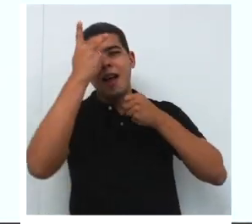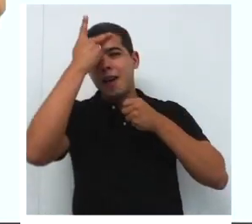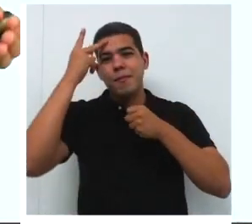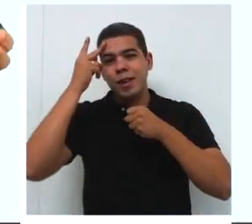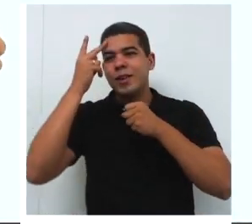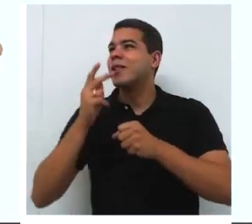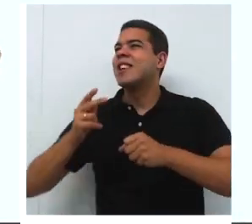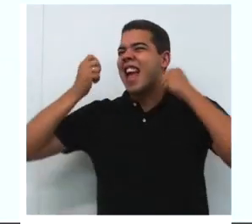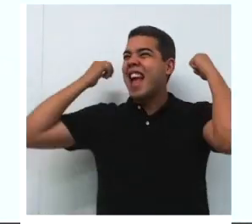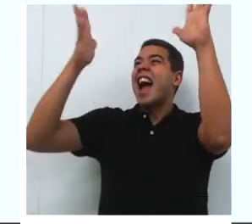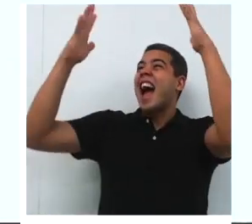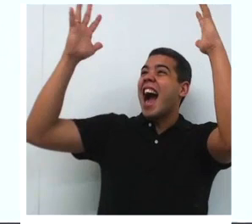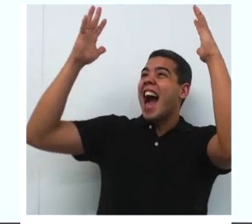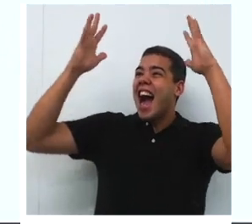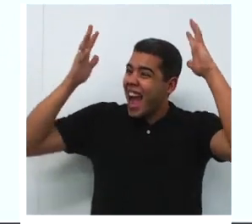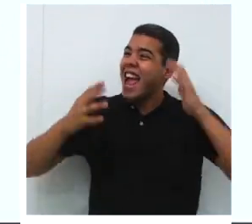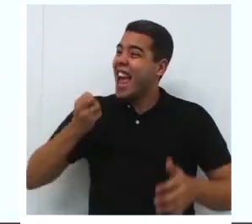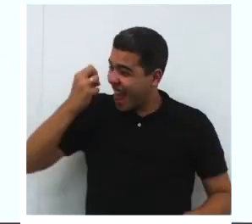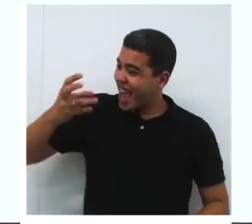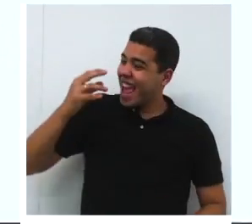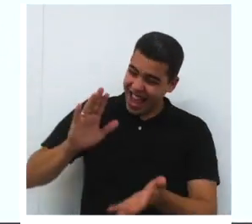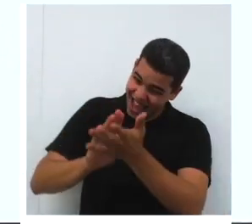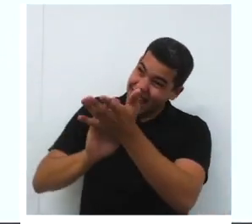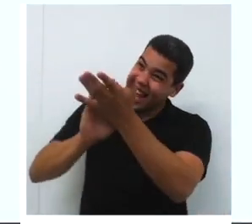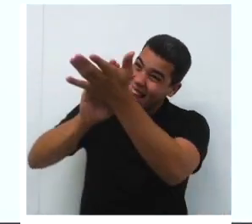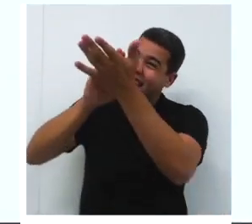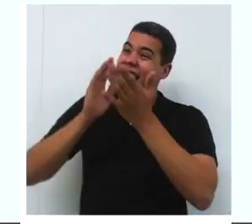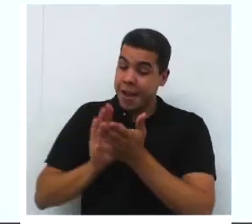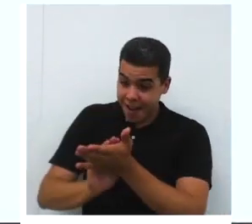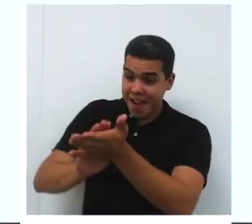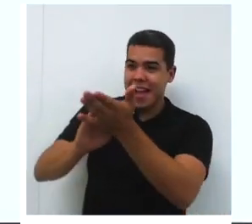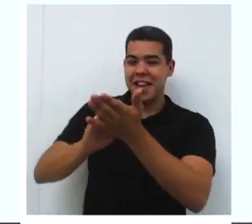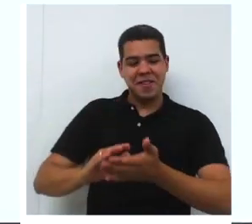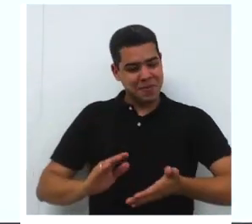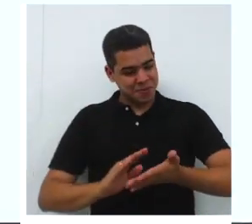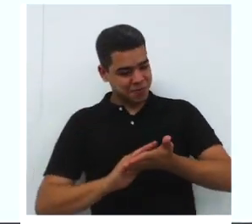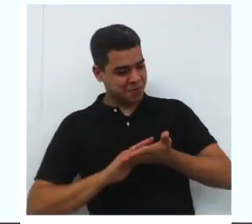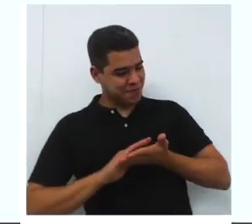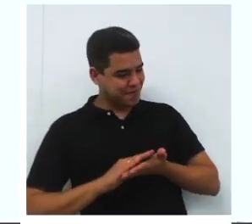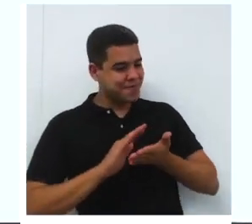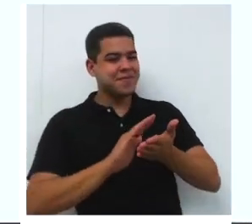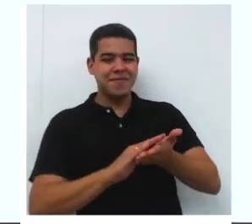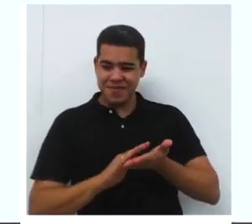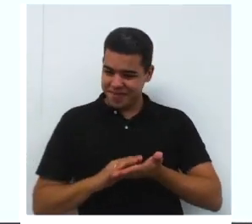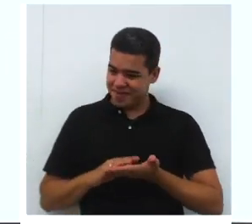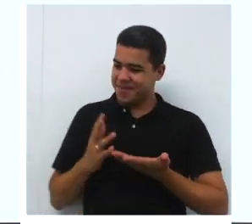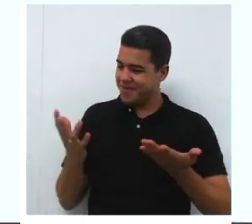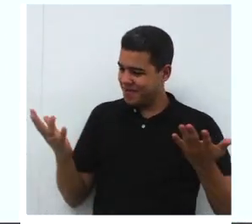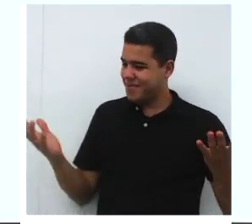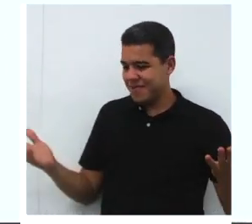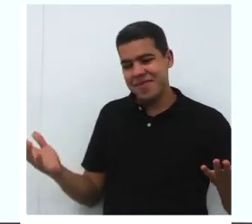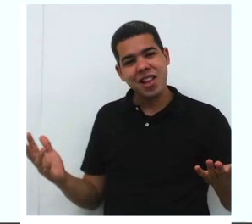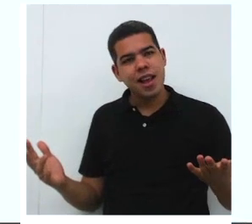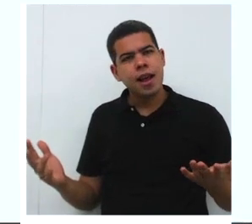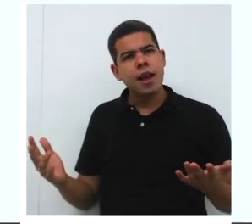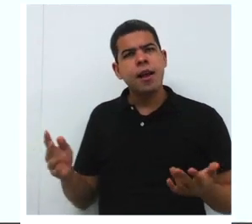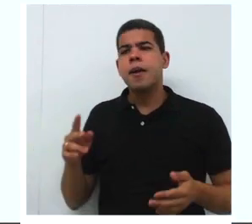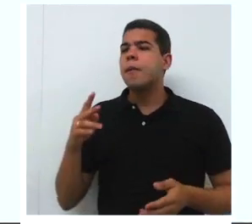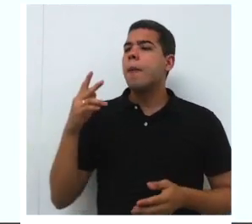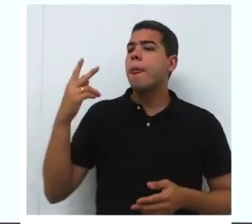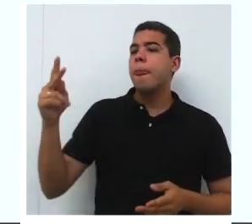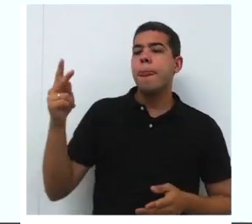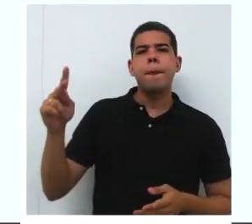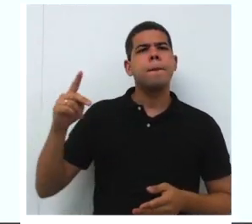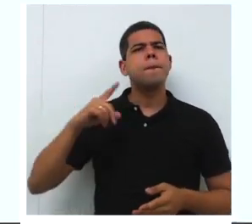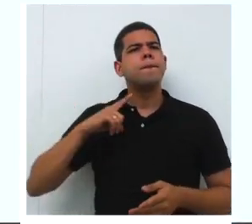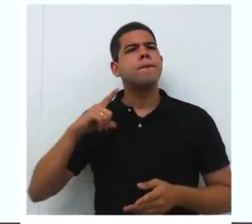todo mundo está ovacionando. Por quê? Que ele tem o quê? Como característica essencial,